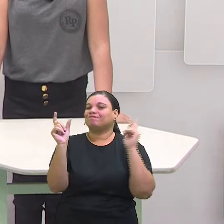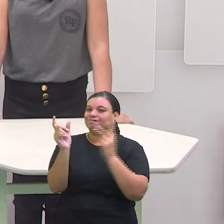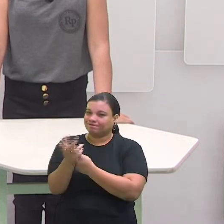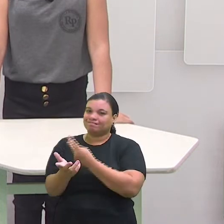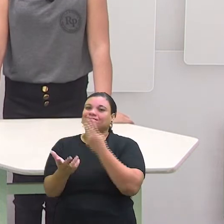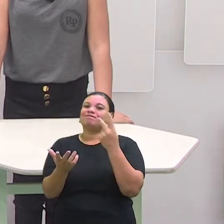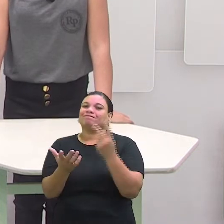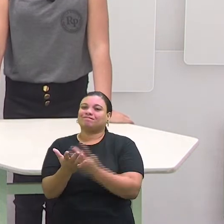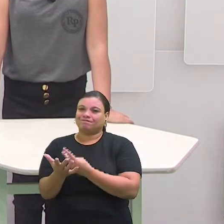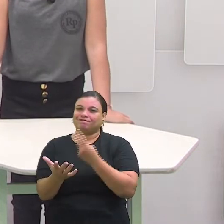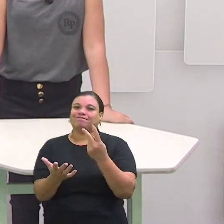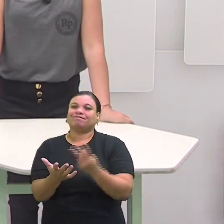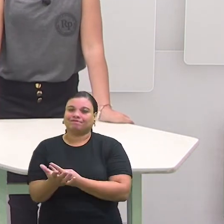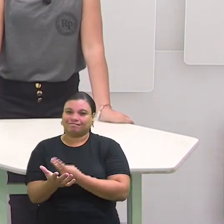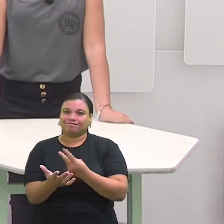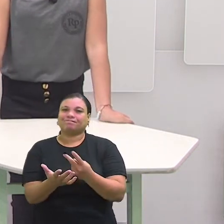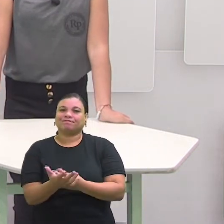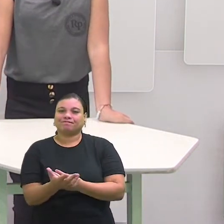errada.